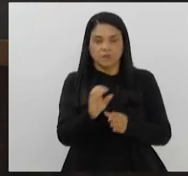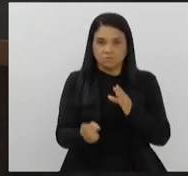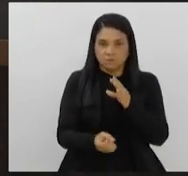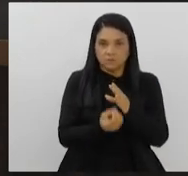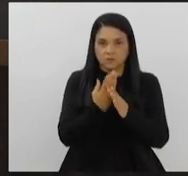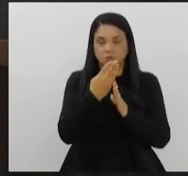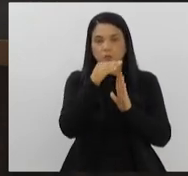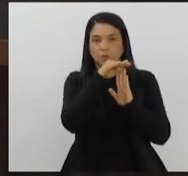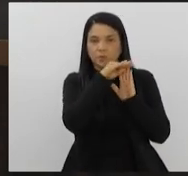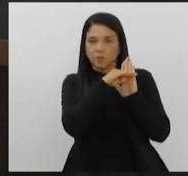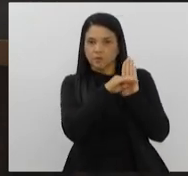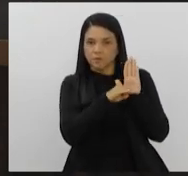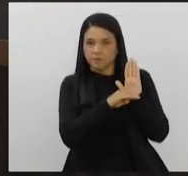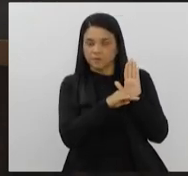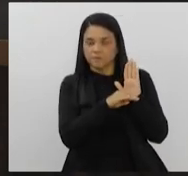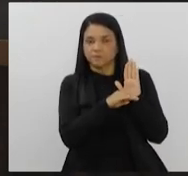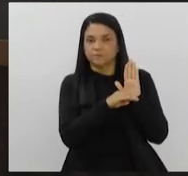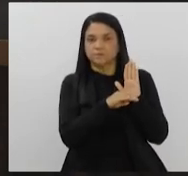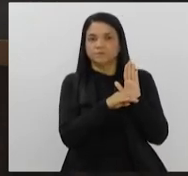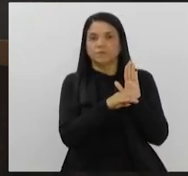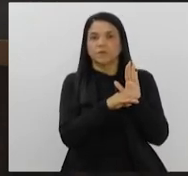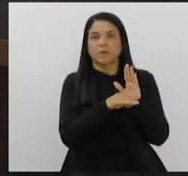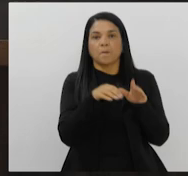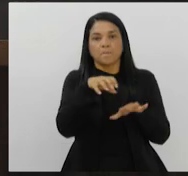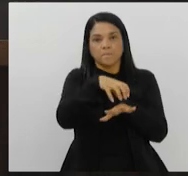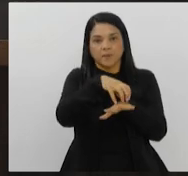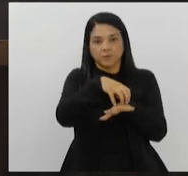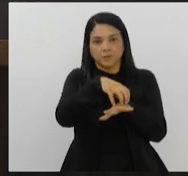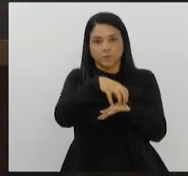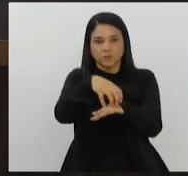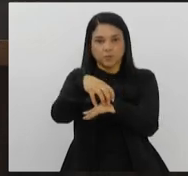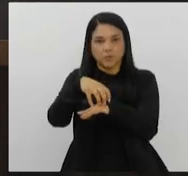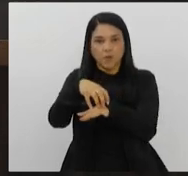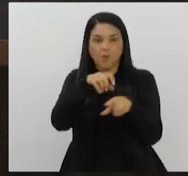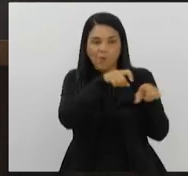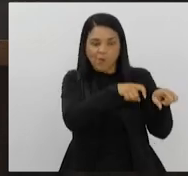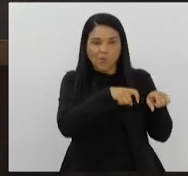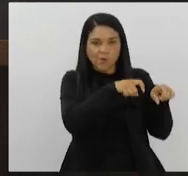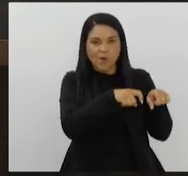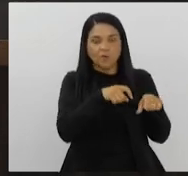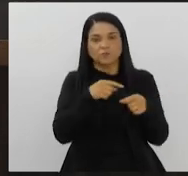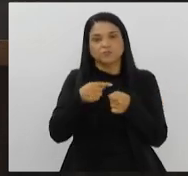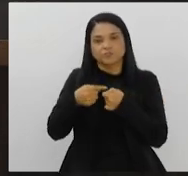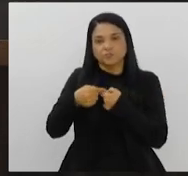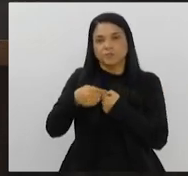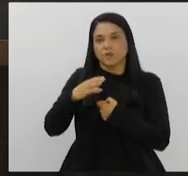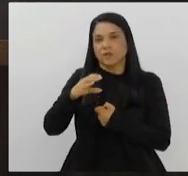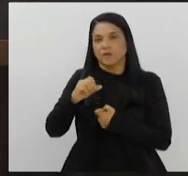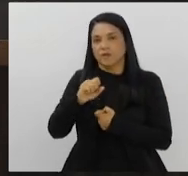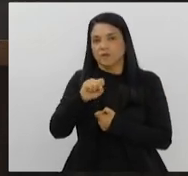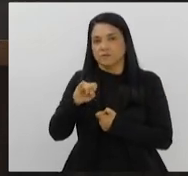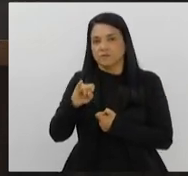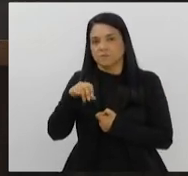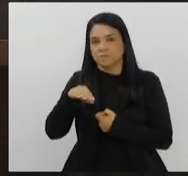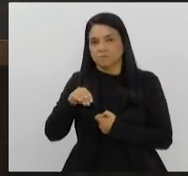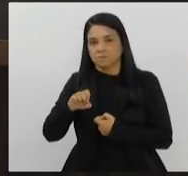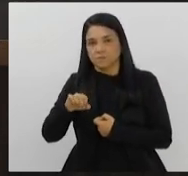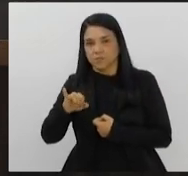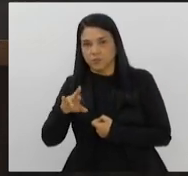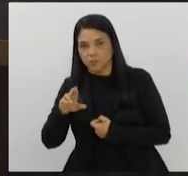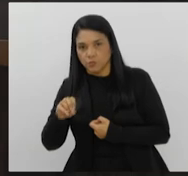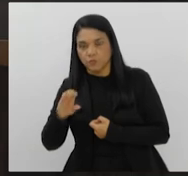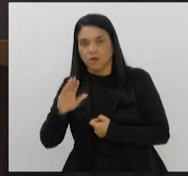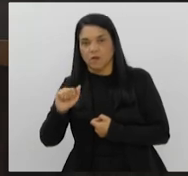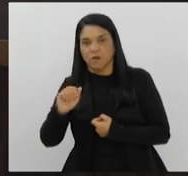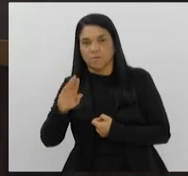implantação do programa Patrulha Rural no município de Casimiro de Abreu, Parecer da Comissão de Indicação